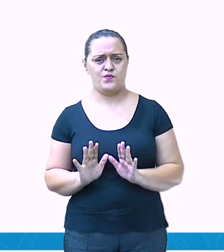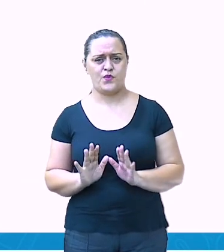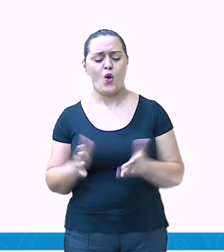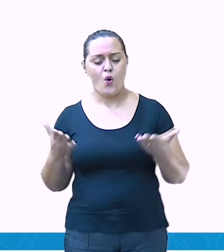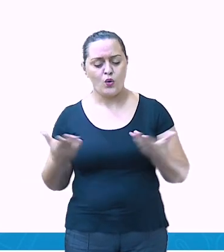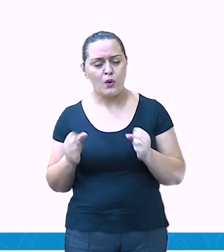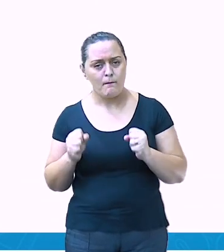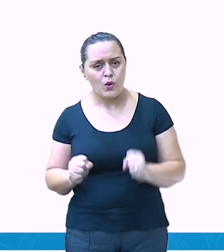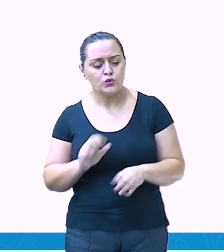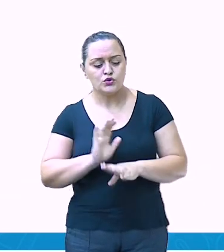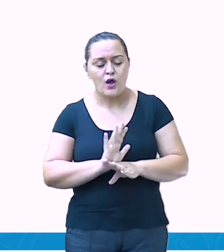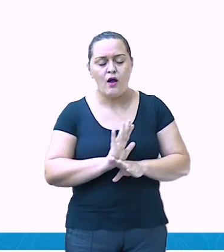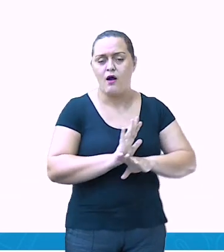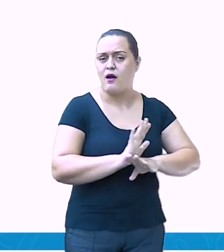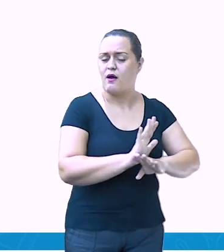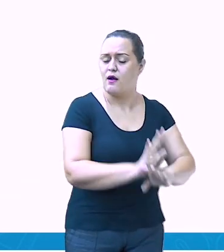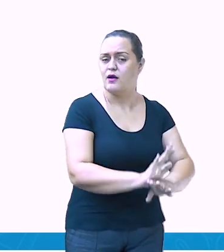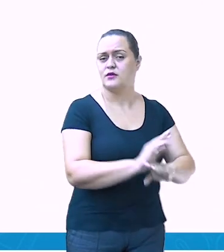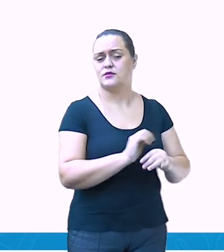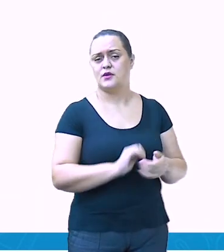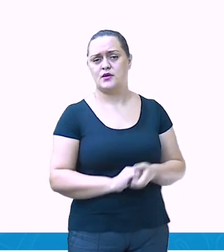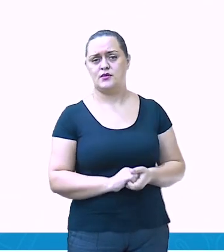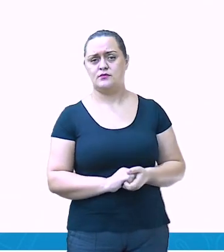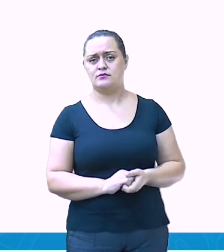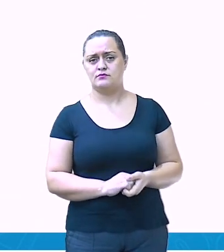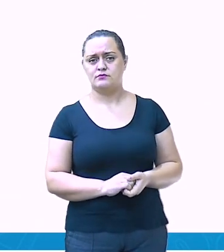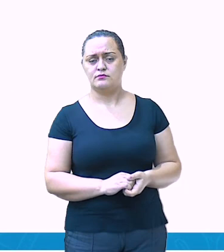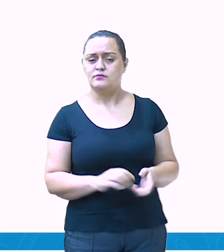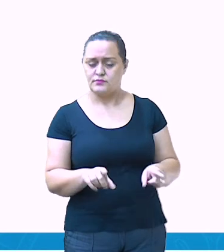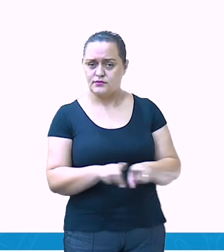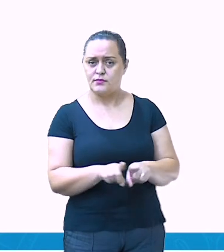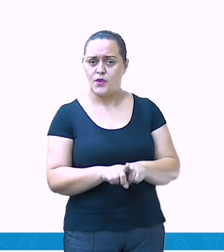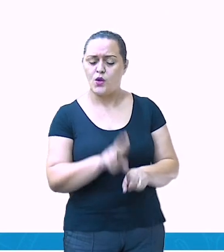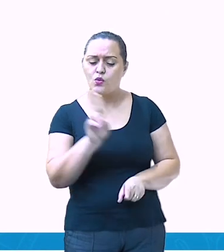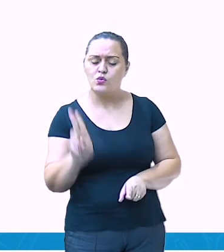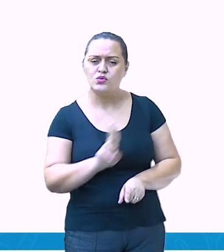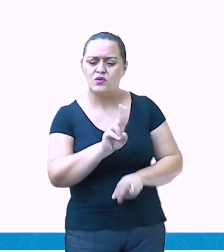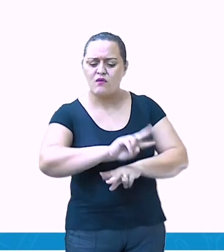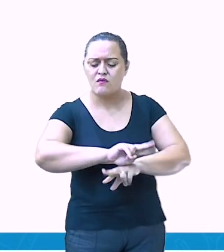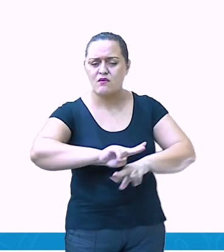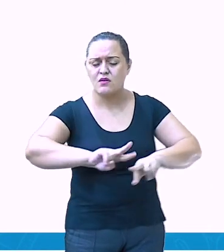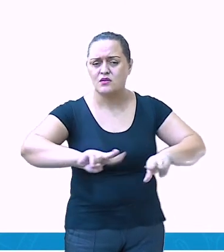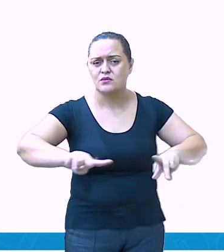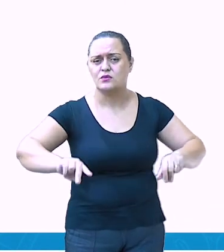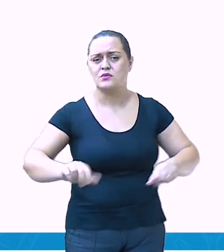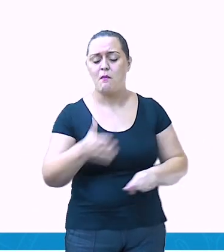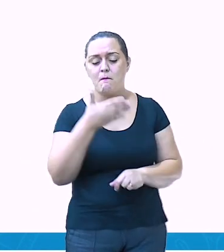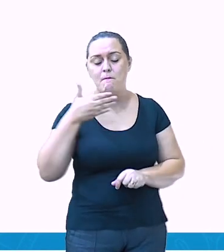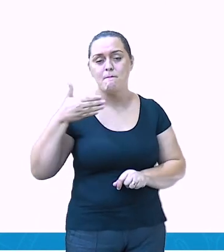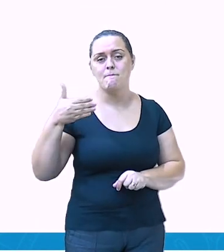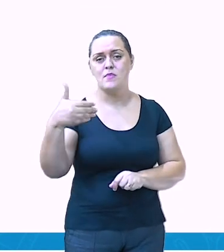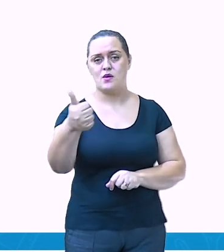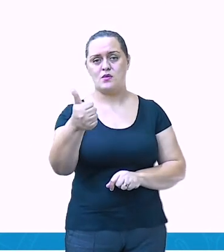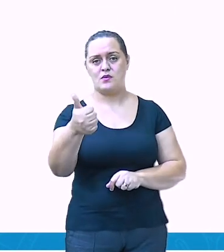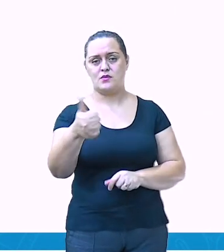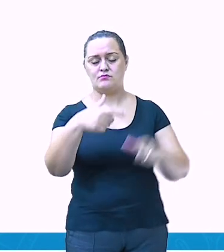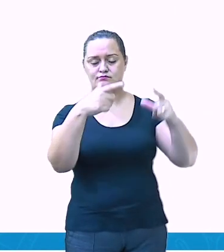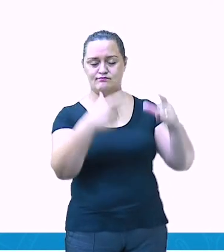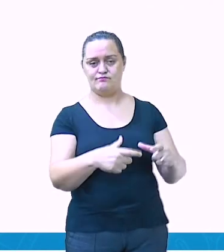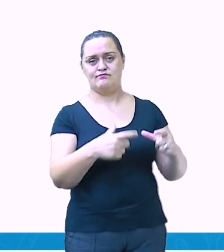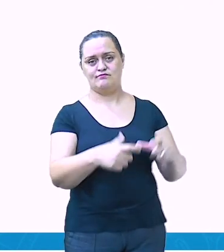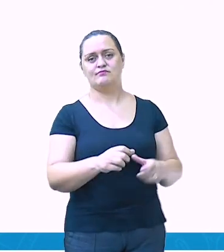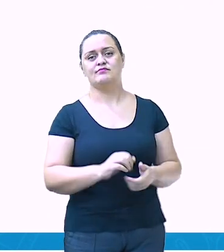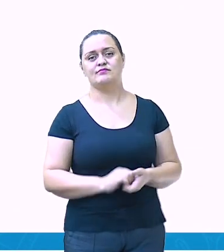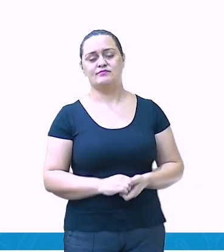para este evento mecanismos, informações para melhorar a condição. Então a gente tem que